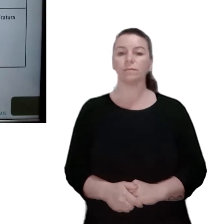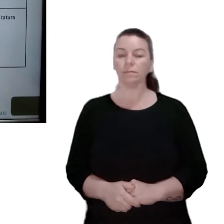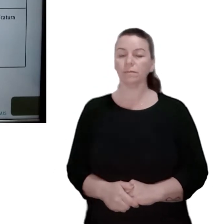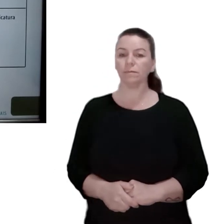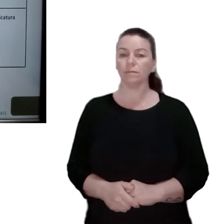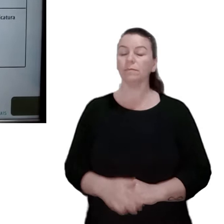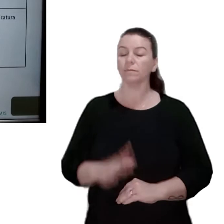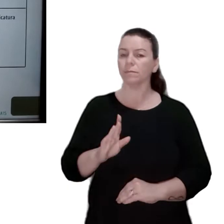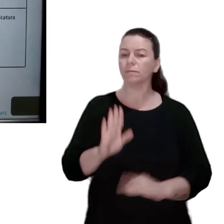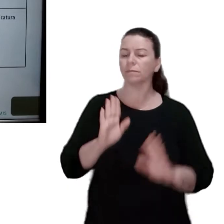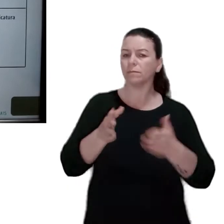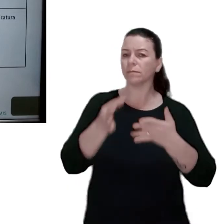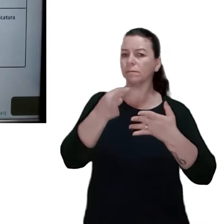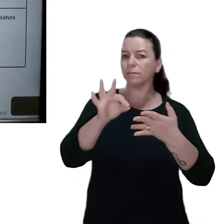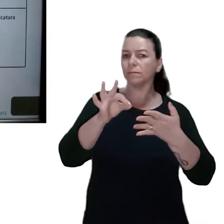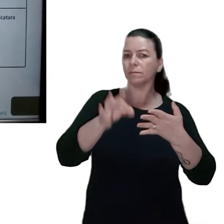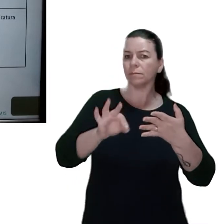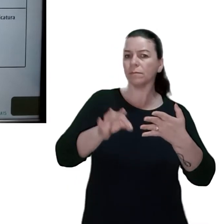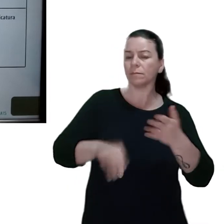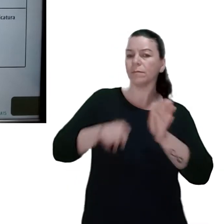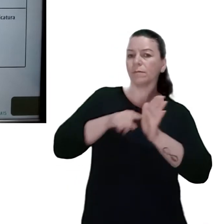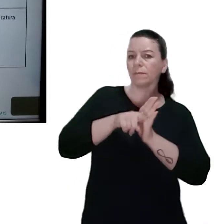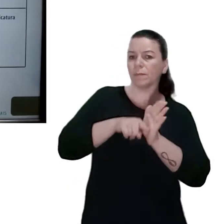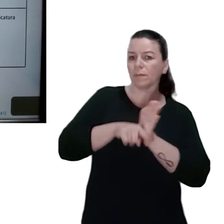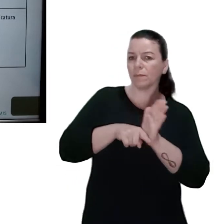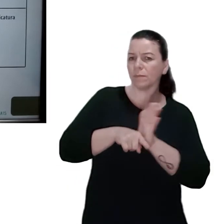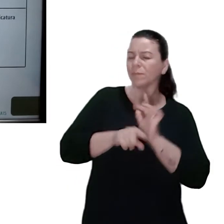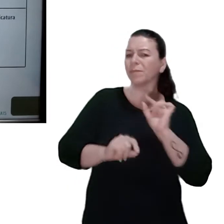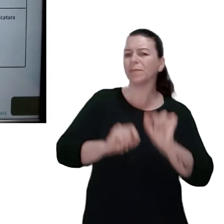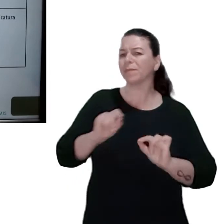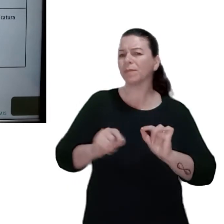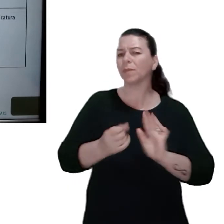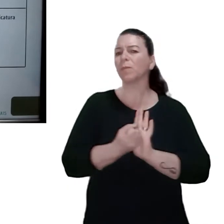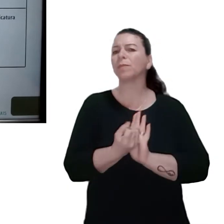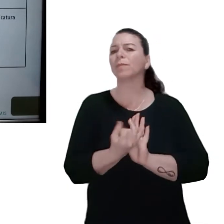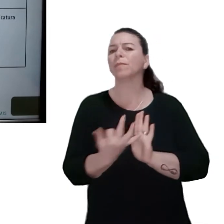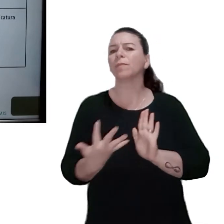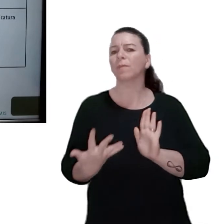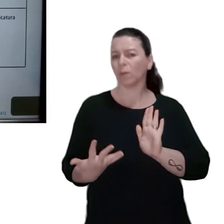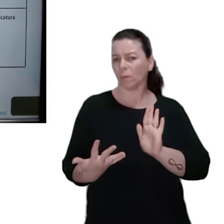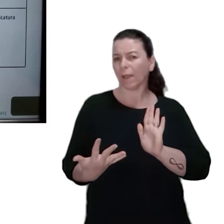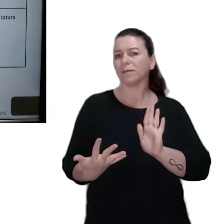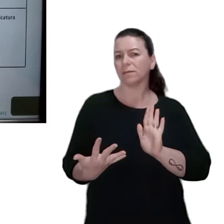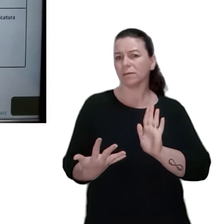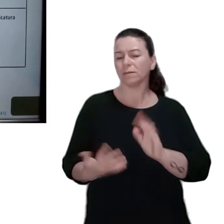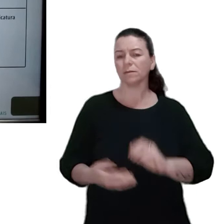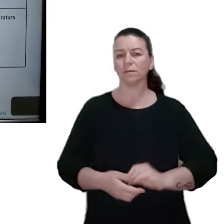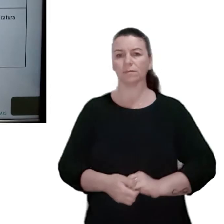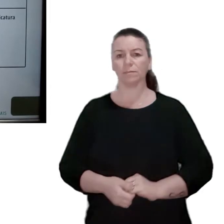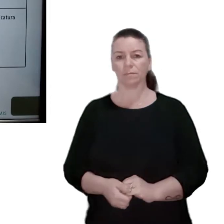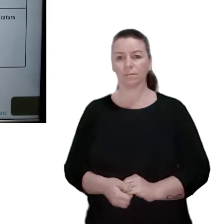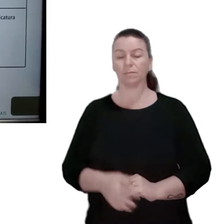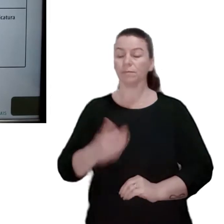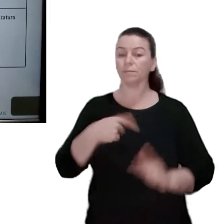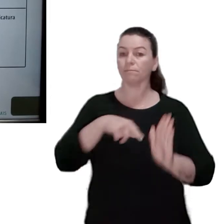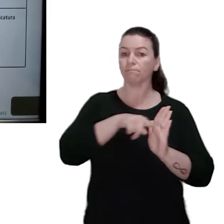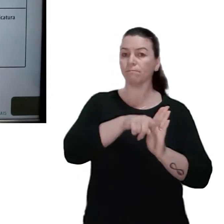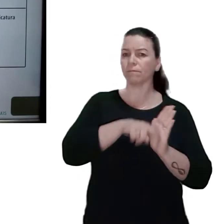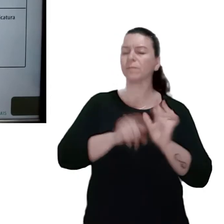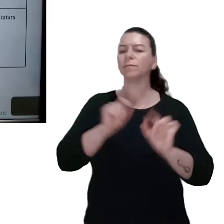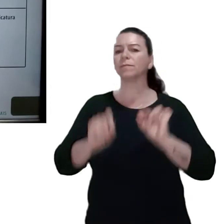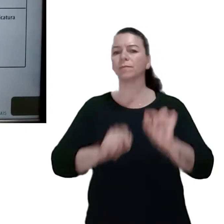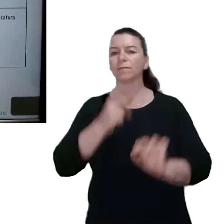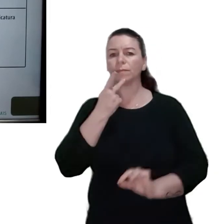E a gente vai avaliar e analisar algumas inconsistências. Quais são essas inconsistências? A gente vai analisar quem